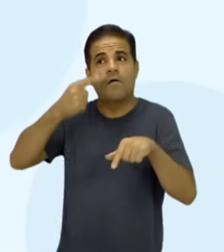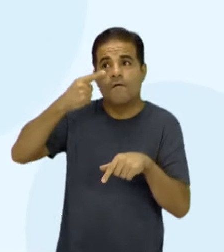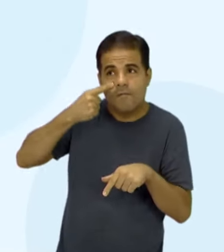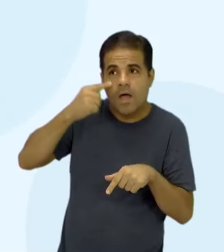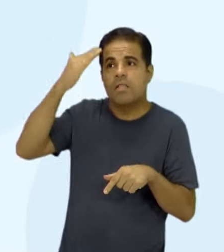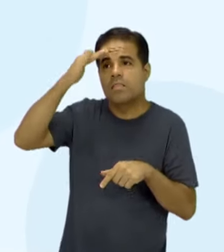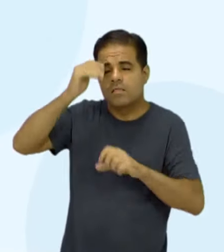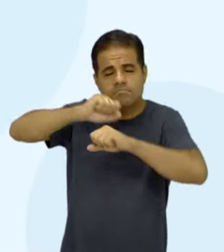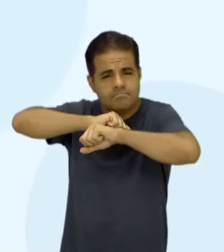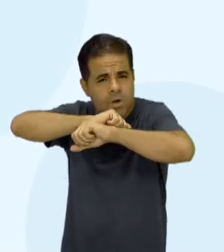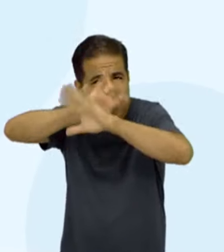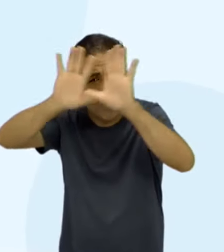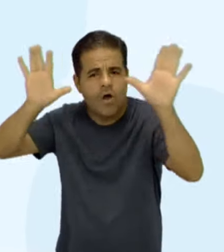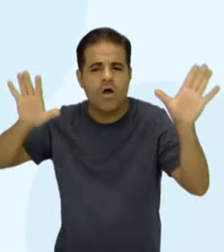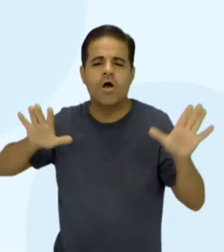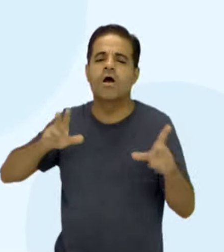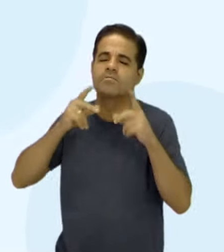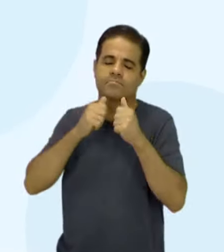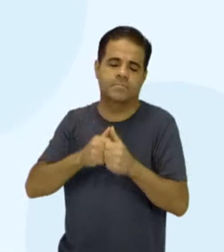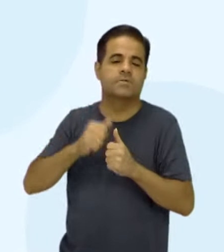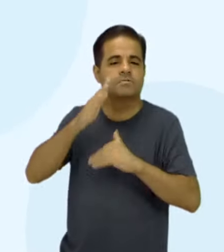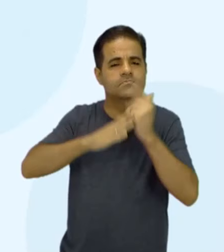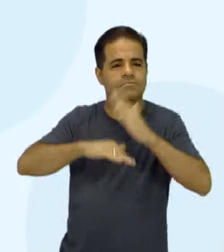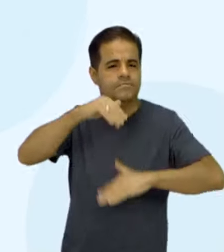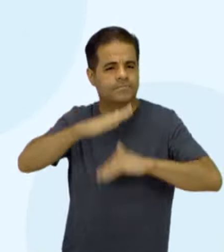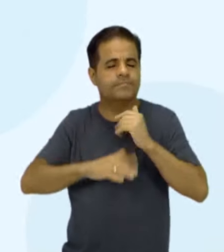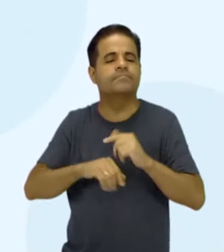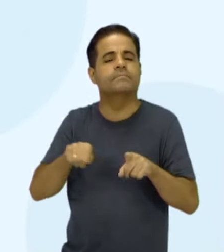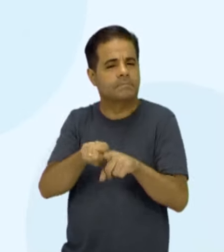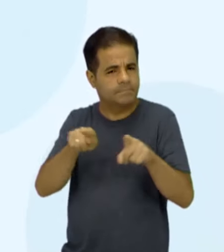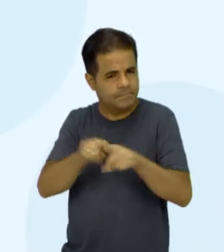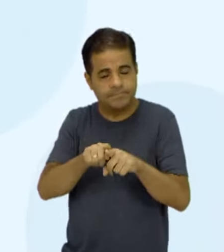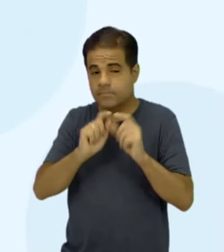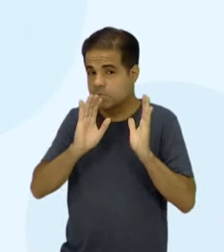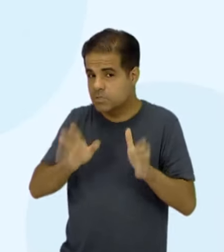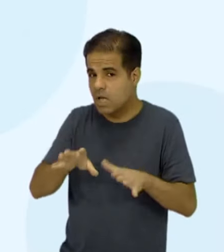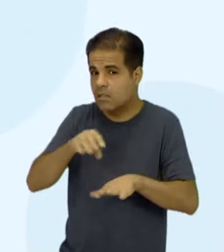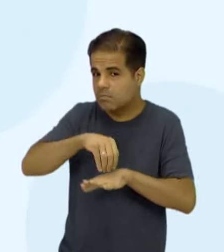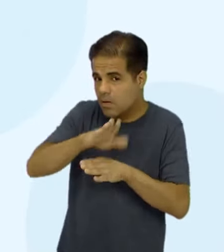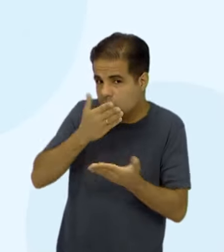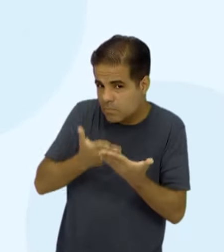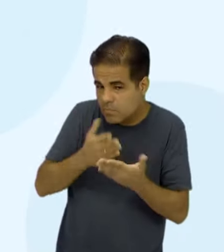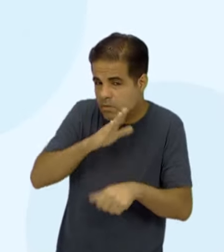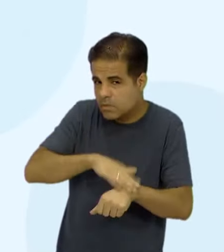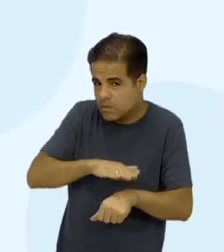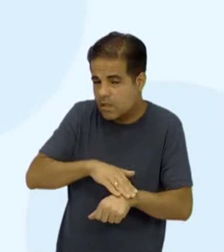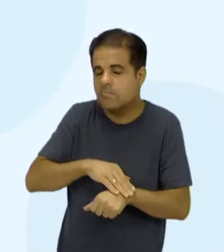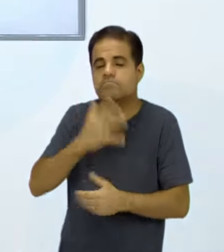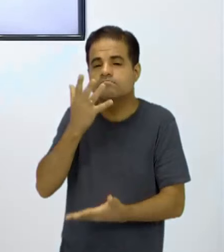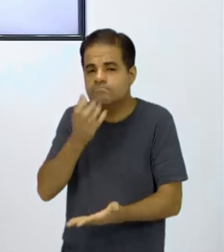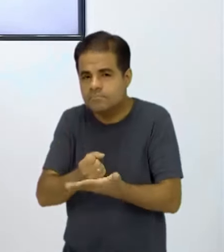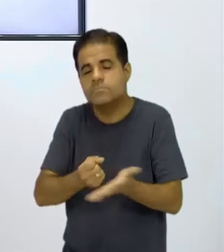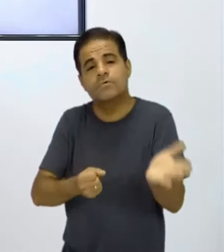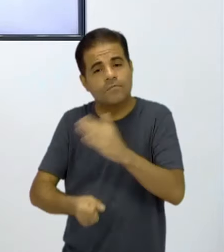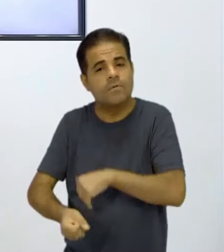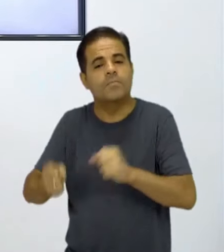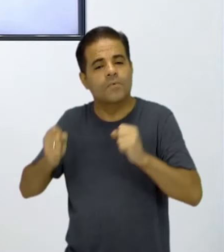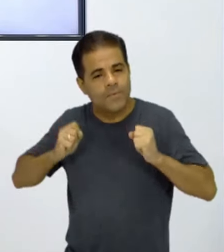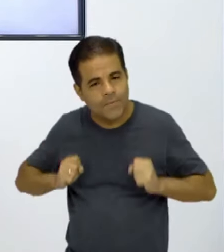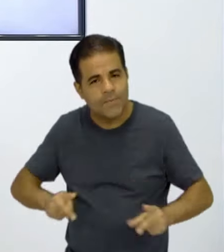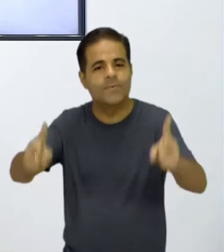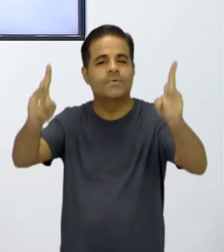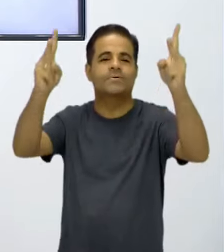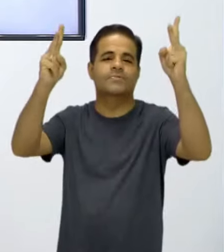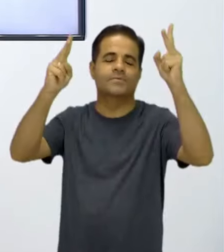ter que ouvir para poder entender então e nas nossas habilidades Também quem já deu o tempo de dar o print perfeito vamos lá para frente